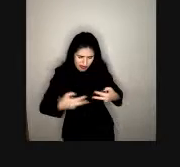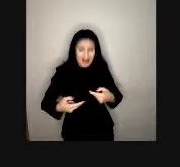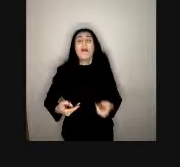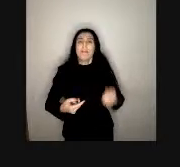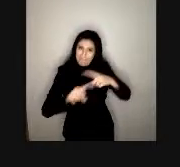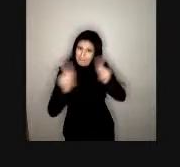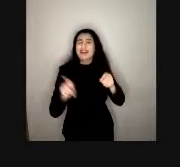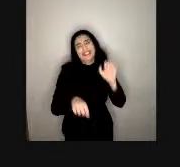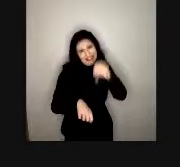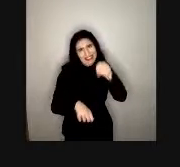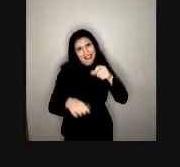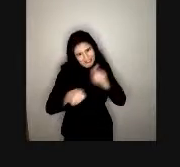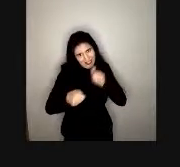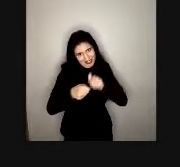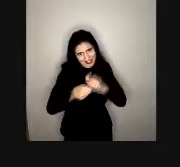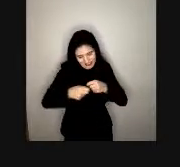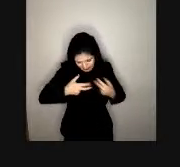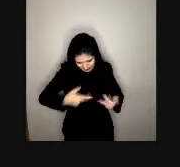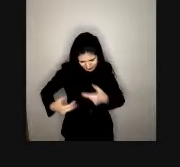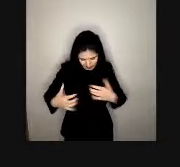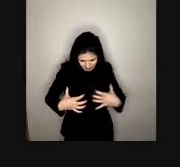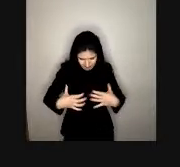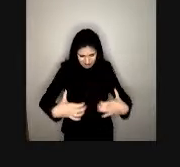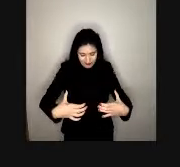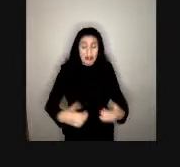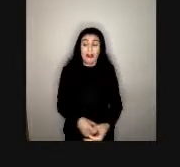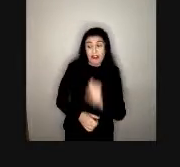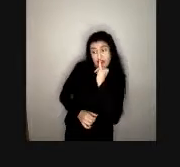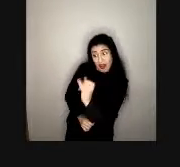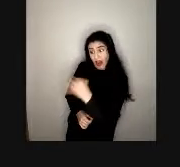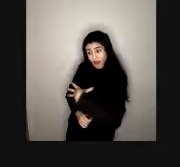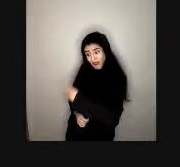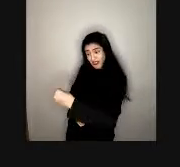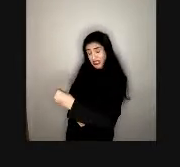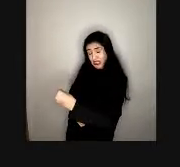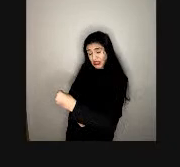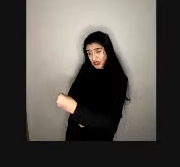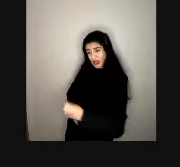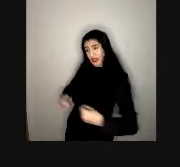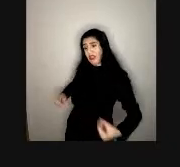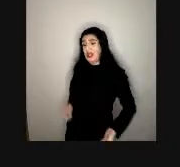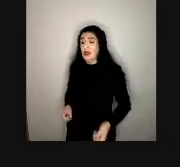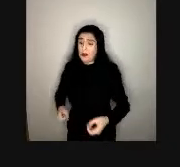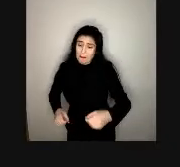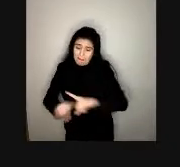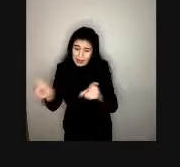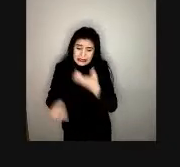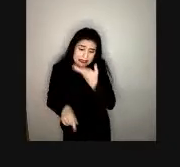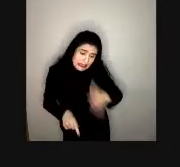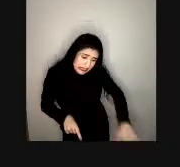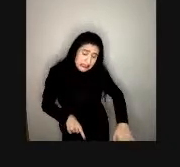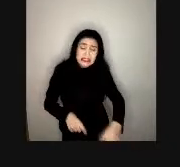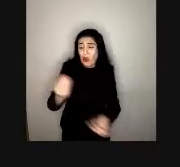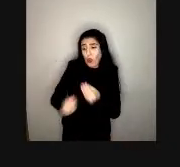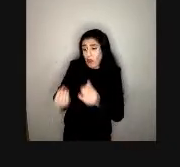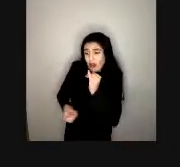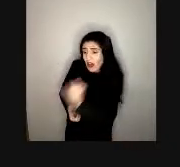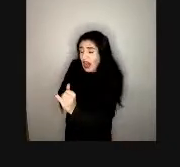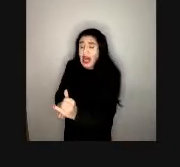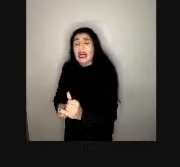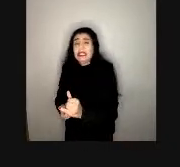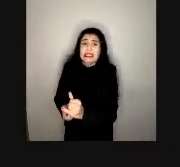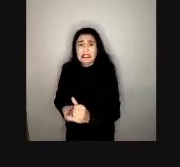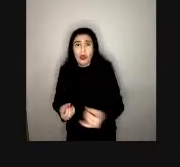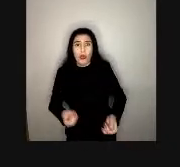tinha que contar para os filhos que estava com câncer. E aí os filhos eram pequenininhos. Ela tinha amamentado